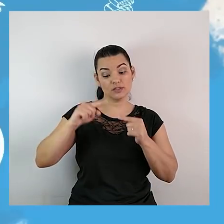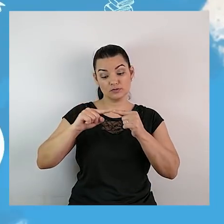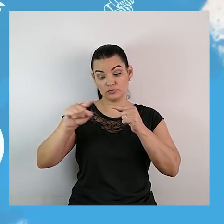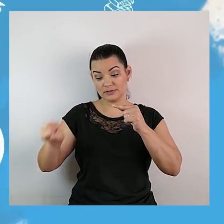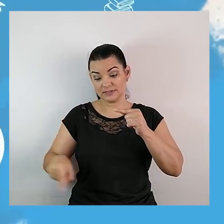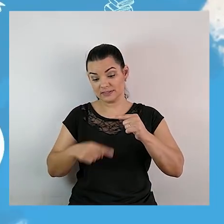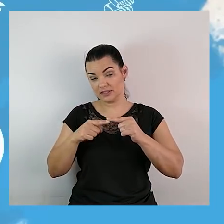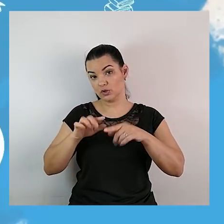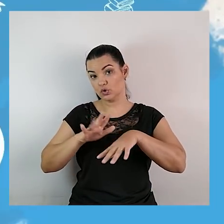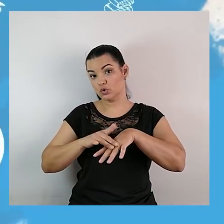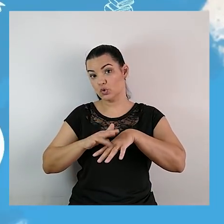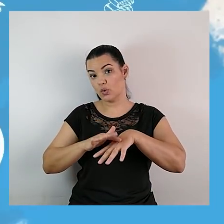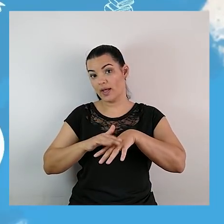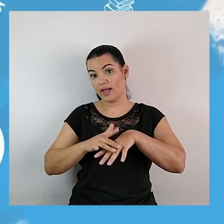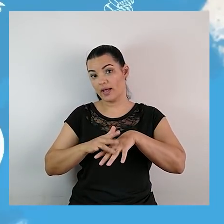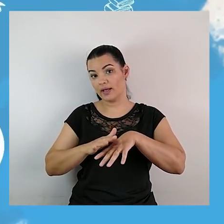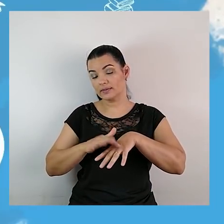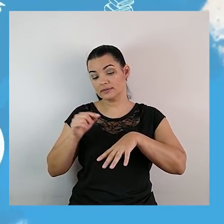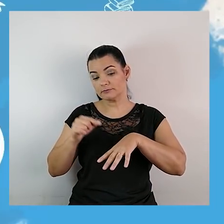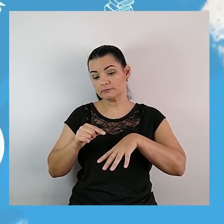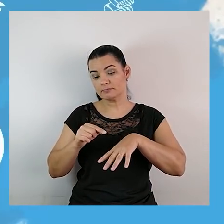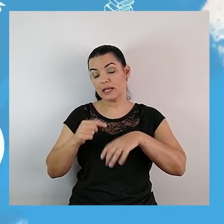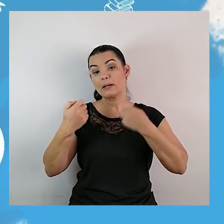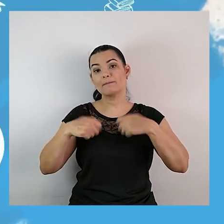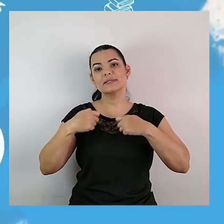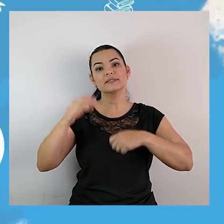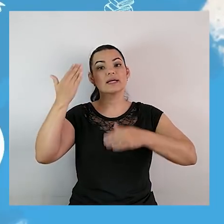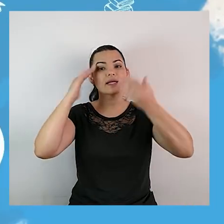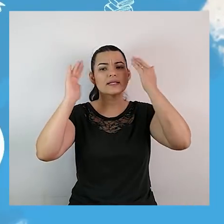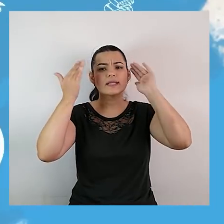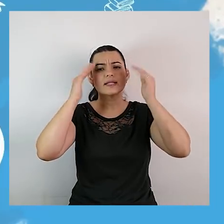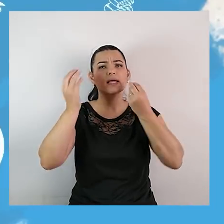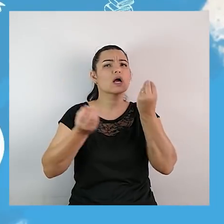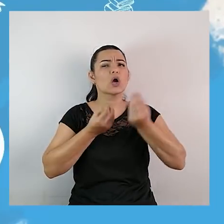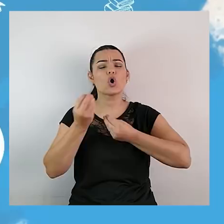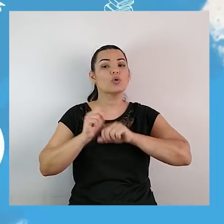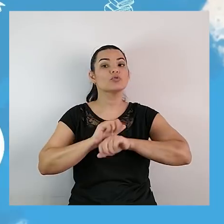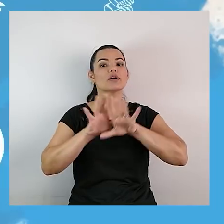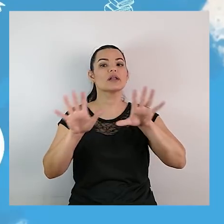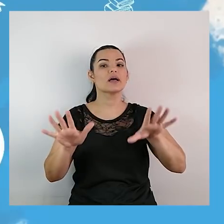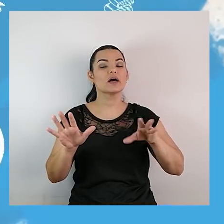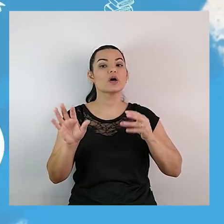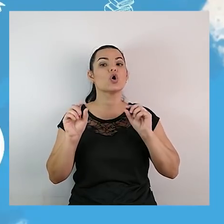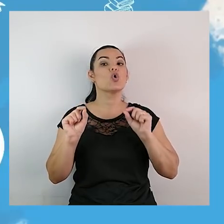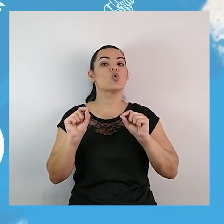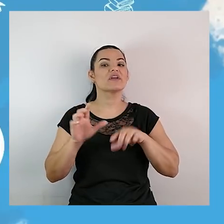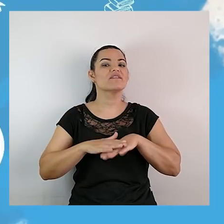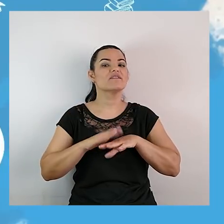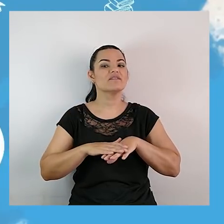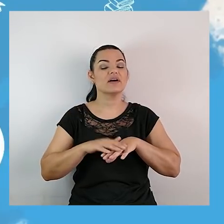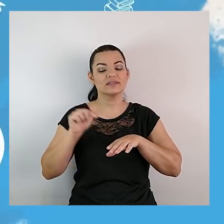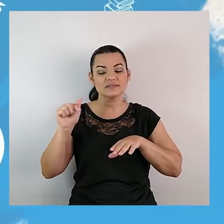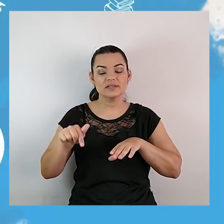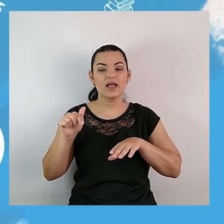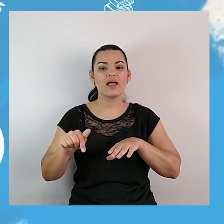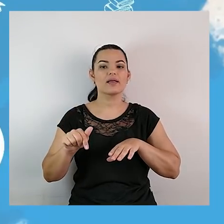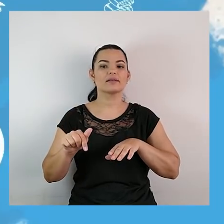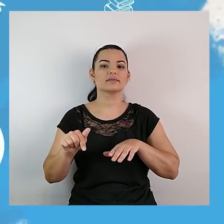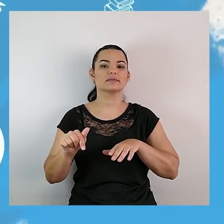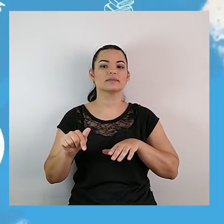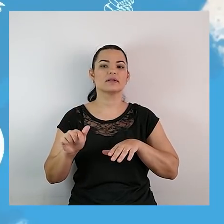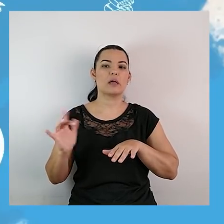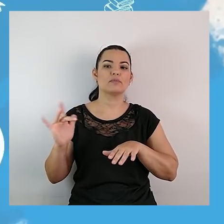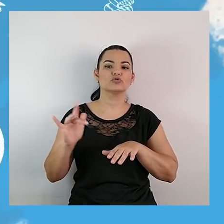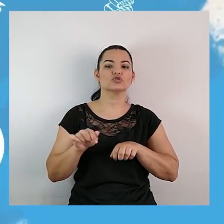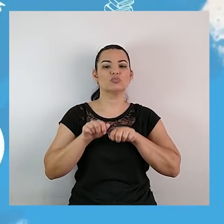precisamos entender o que provoca a multiplicação desse agente transmissor ou do agente